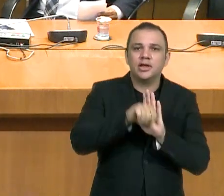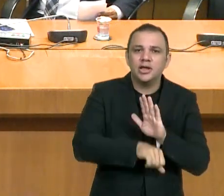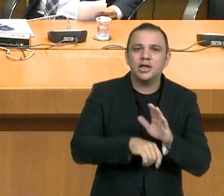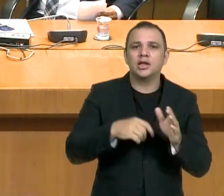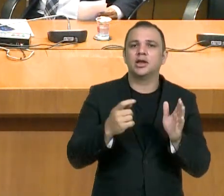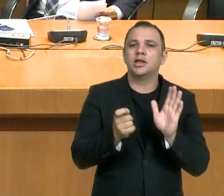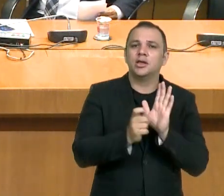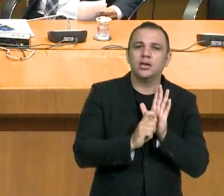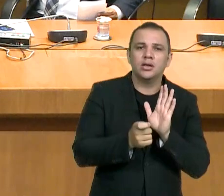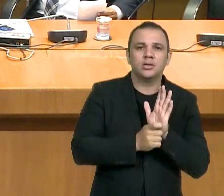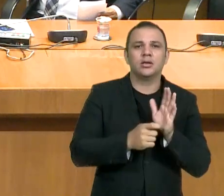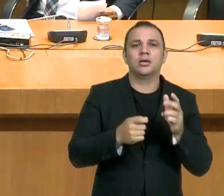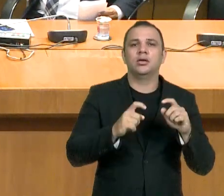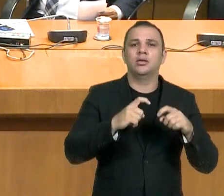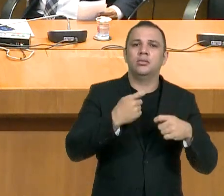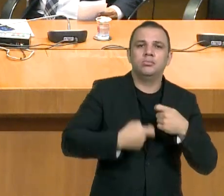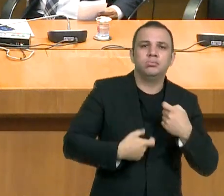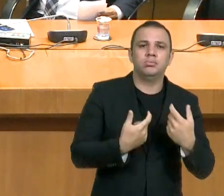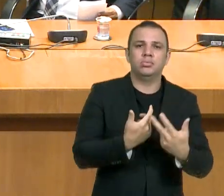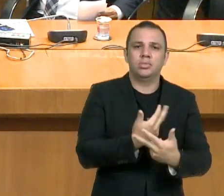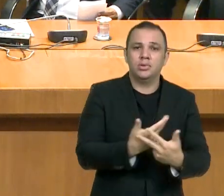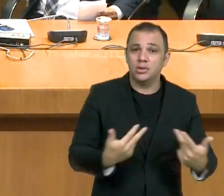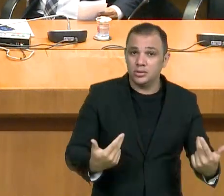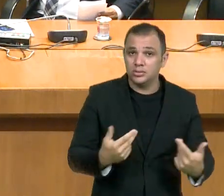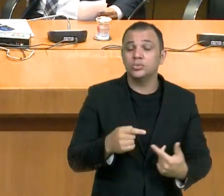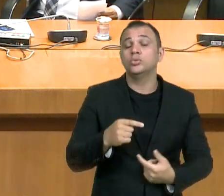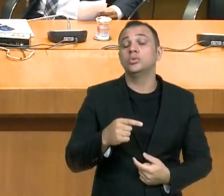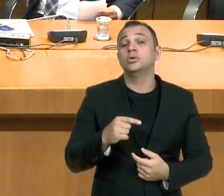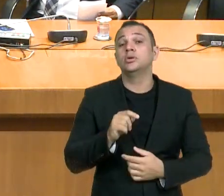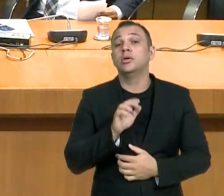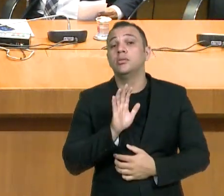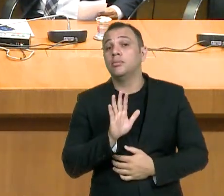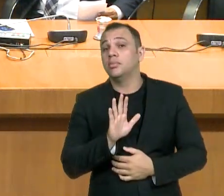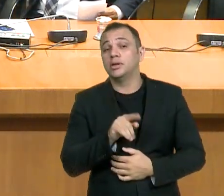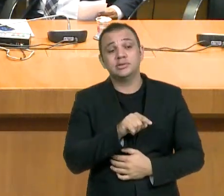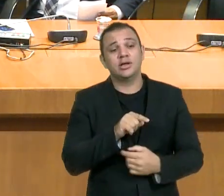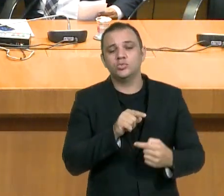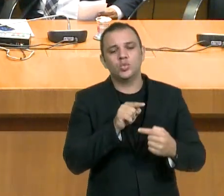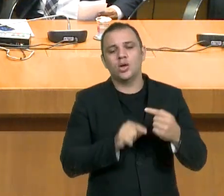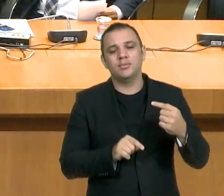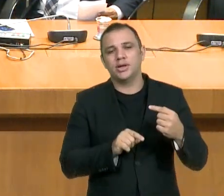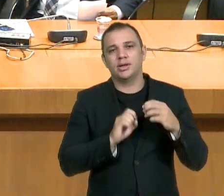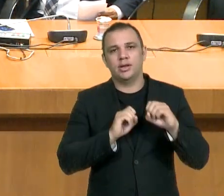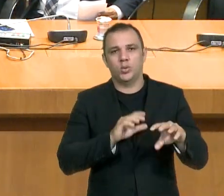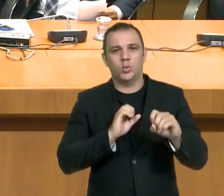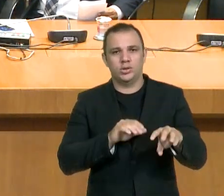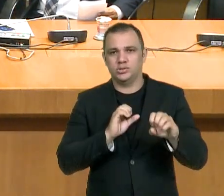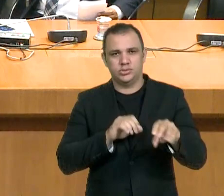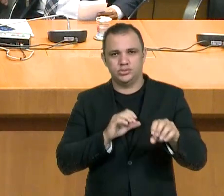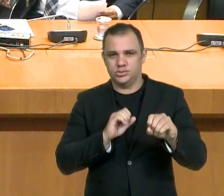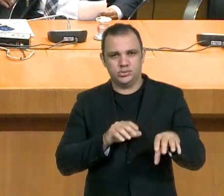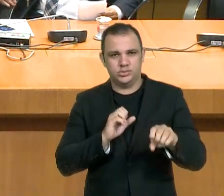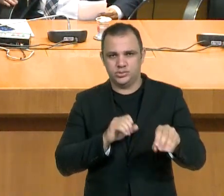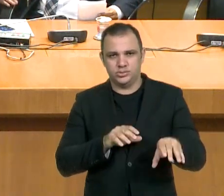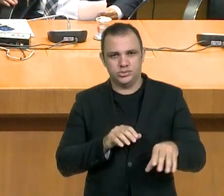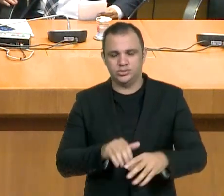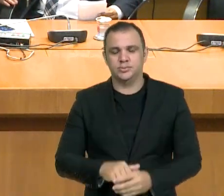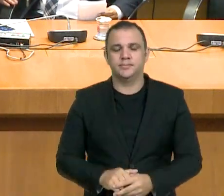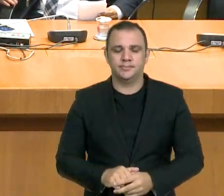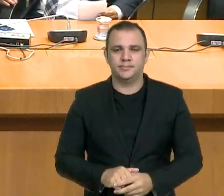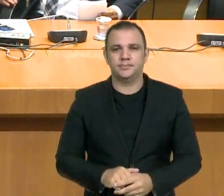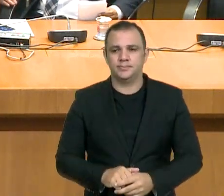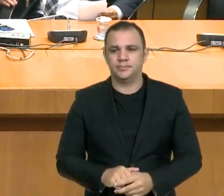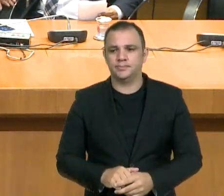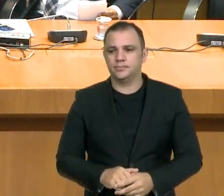outros, e outras finalidades mais que não condizem exatamente com a educação dos nossos, das nossas crianças e jovens.